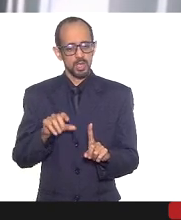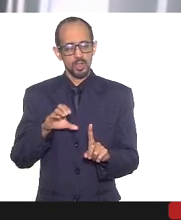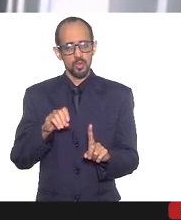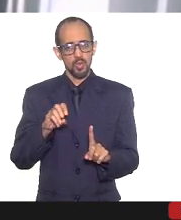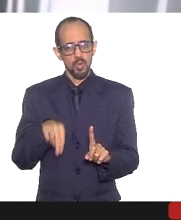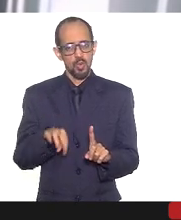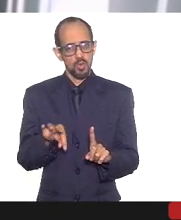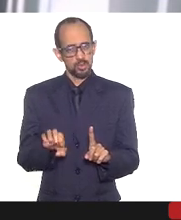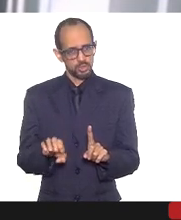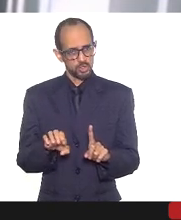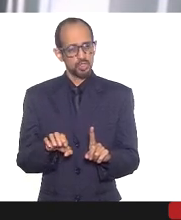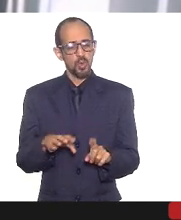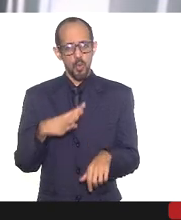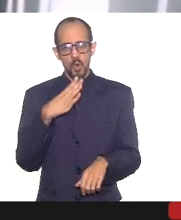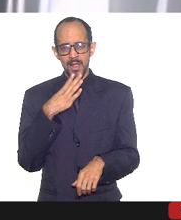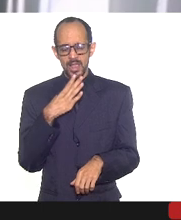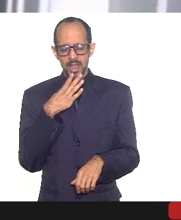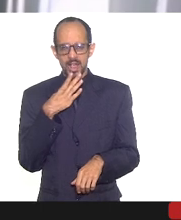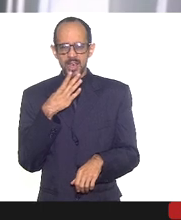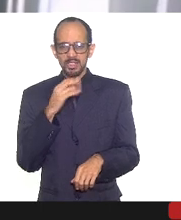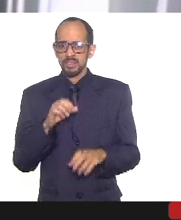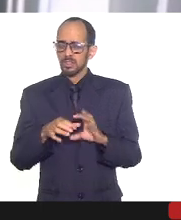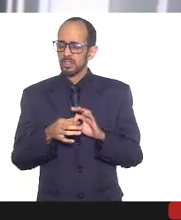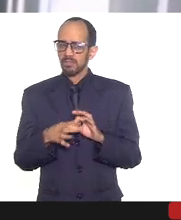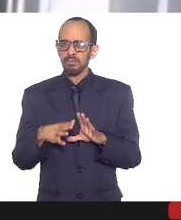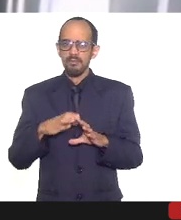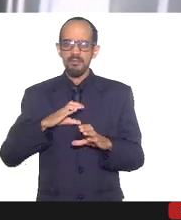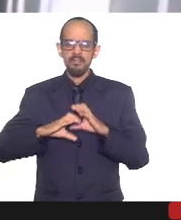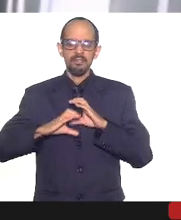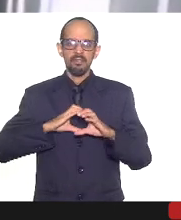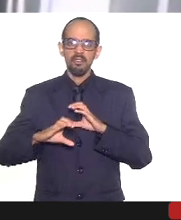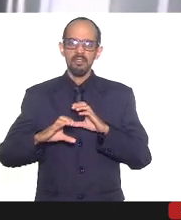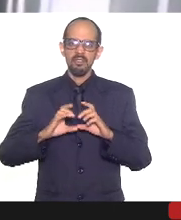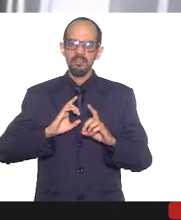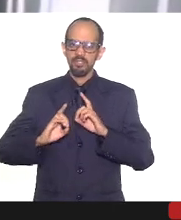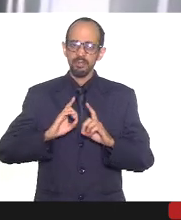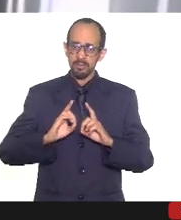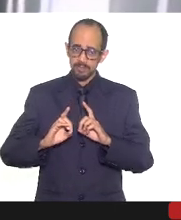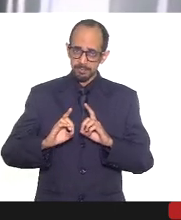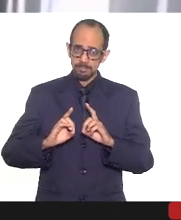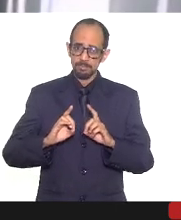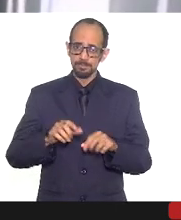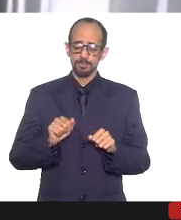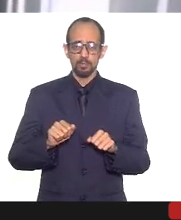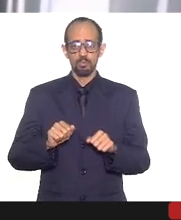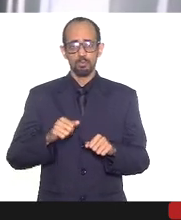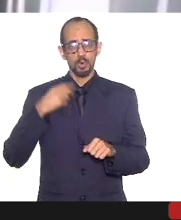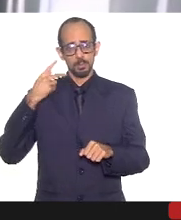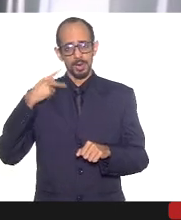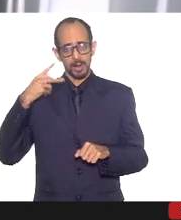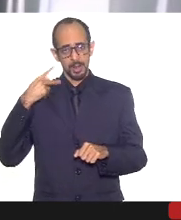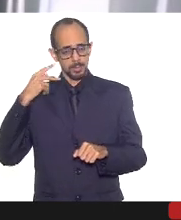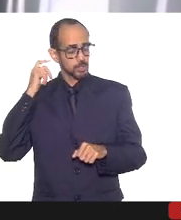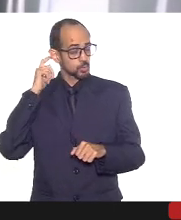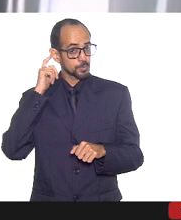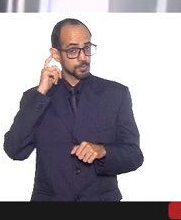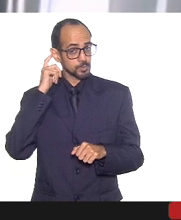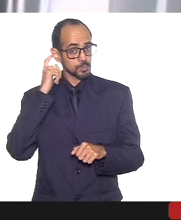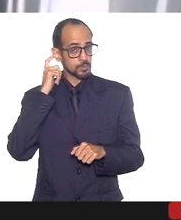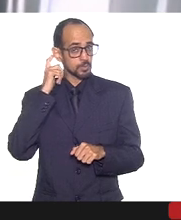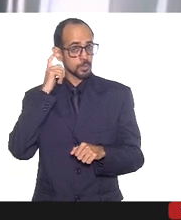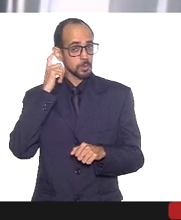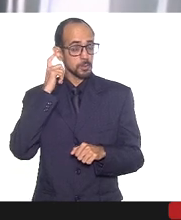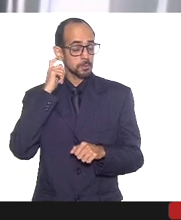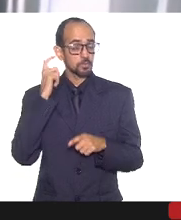educação, né, é aberto permanentemente ao diálogo com o parlamento, com a Comissão de Educação, o que não foi assim durante